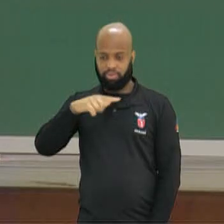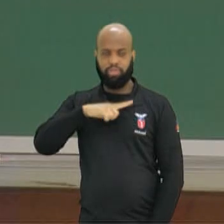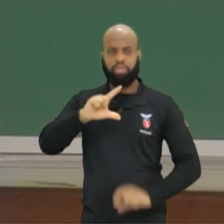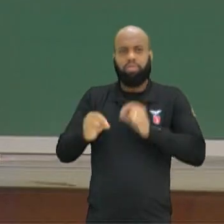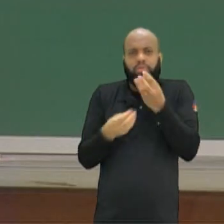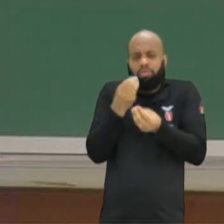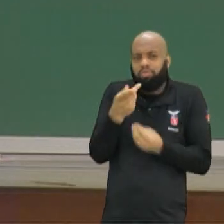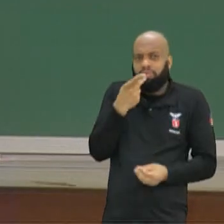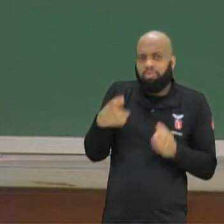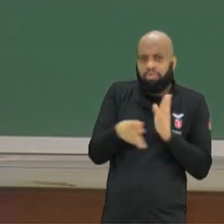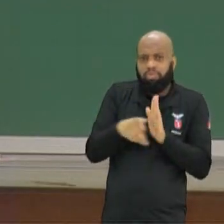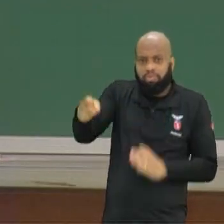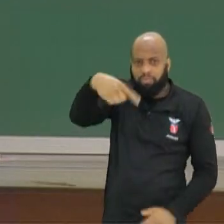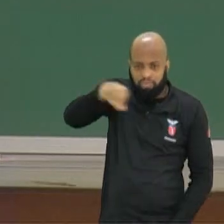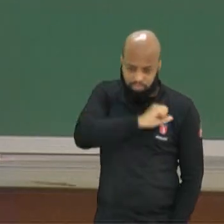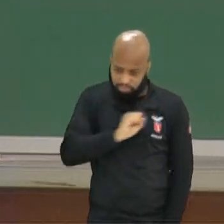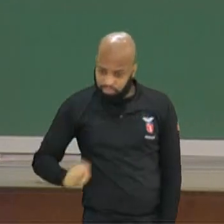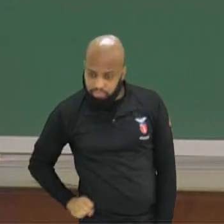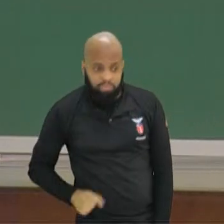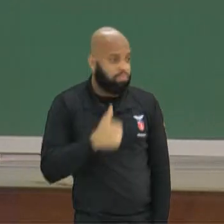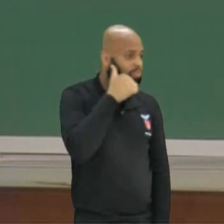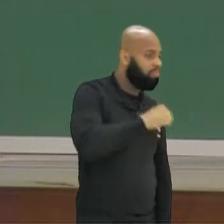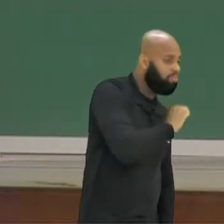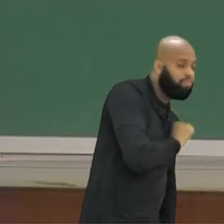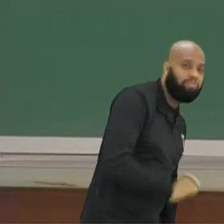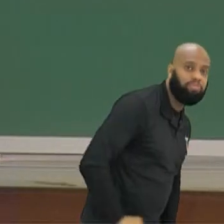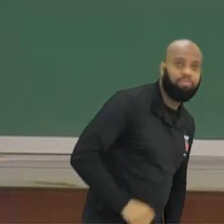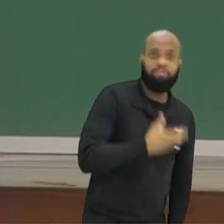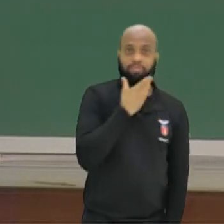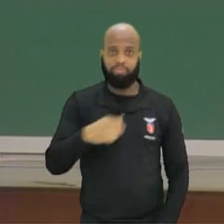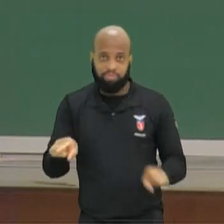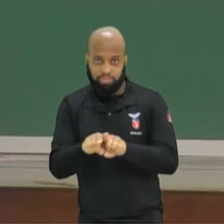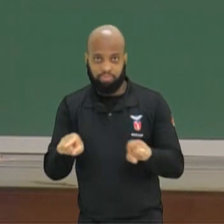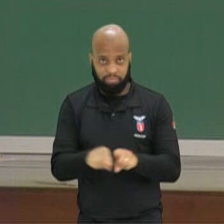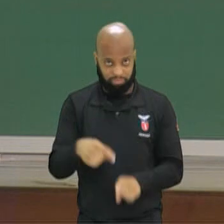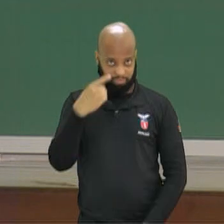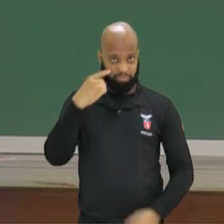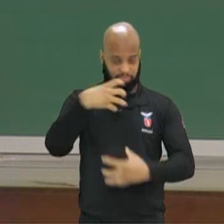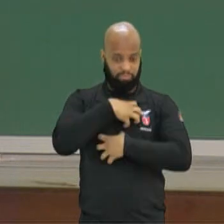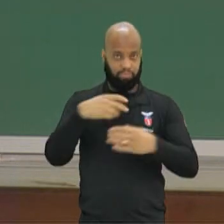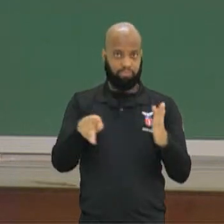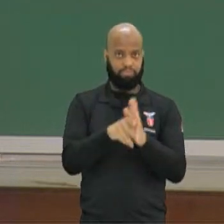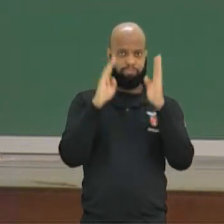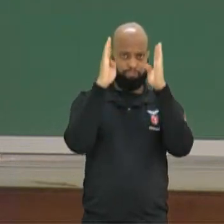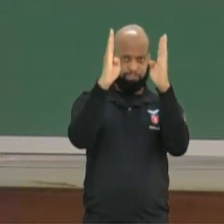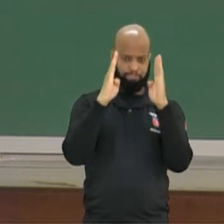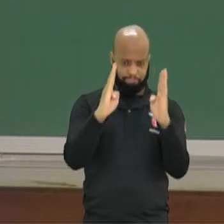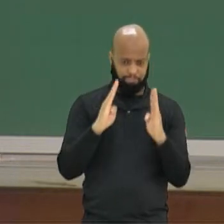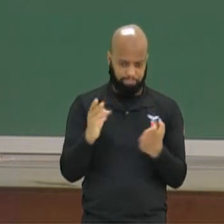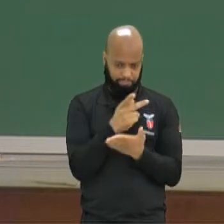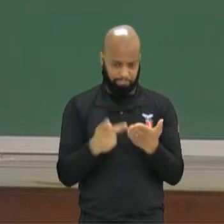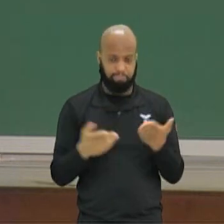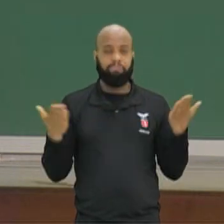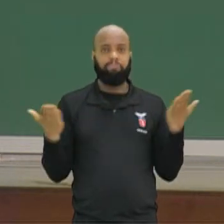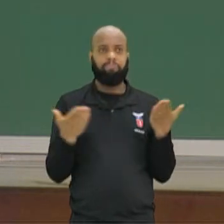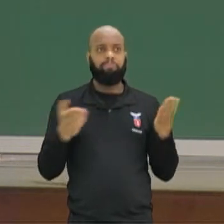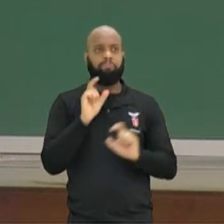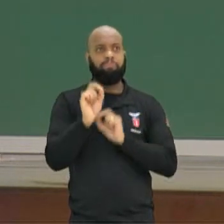senhorias? Legal, né? Então, reparemos a métrica do nosso poema. Vamos continuar agora, vamos